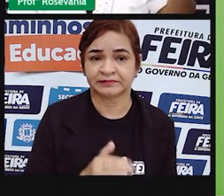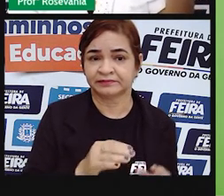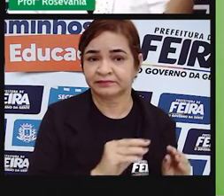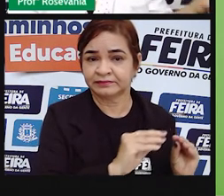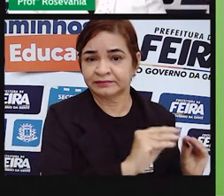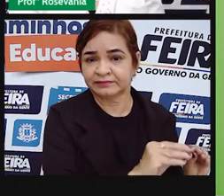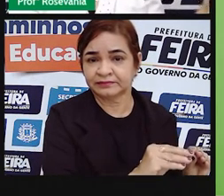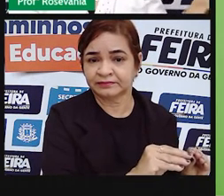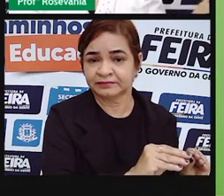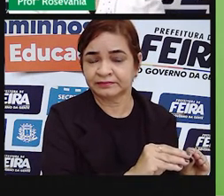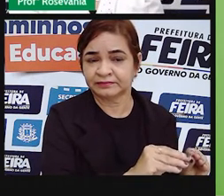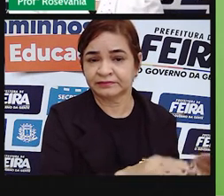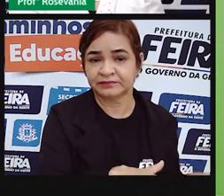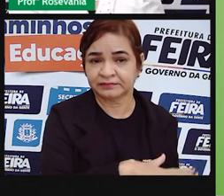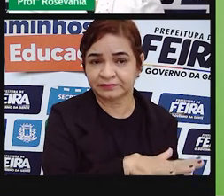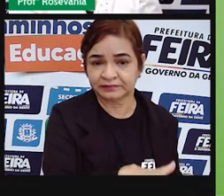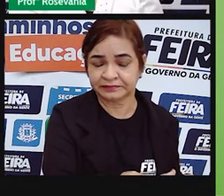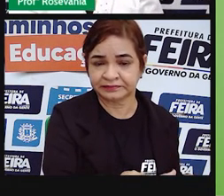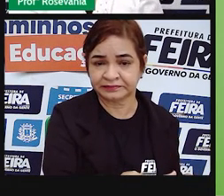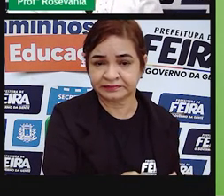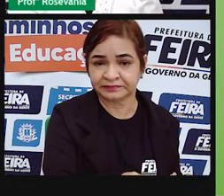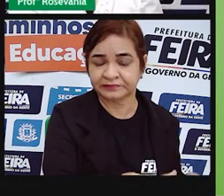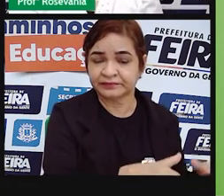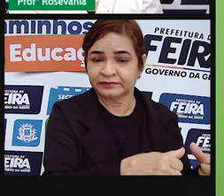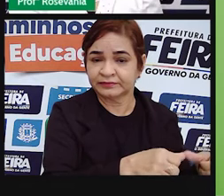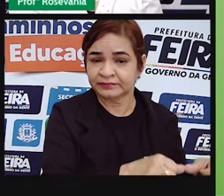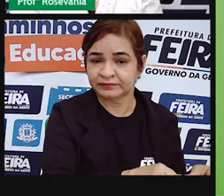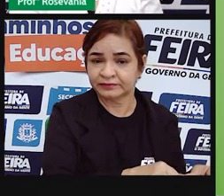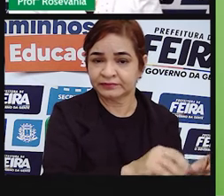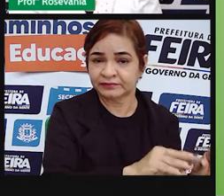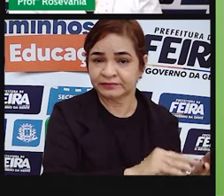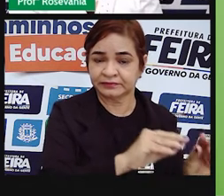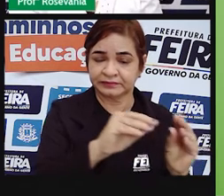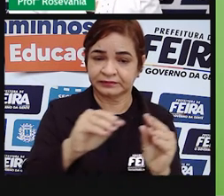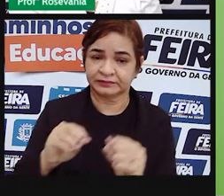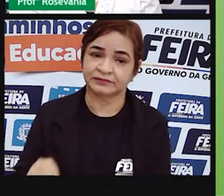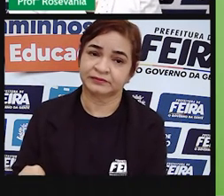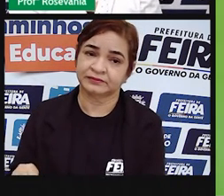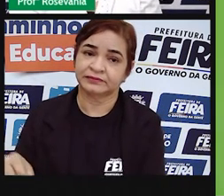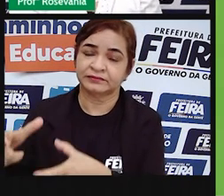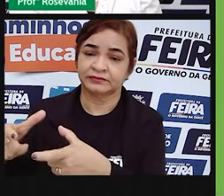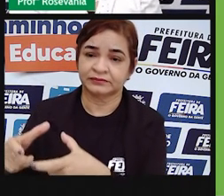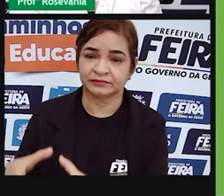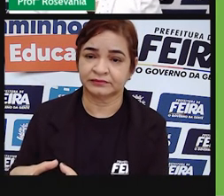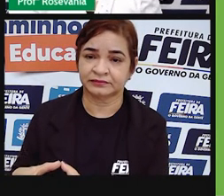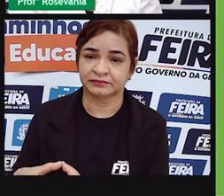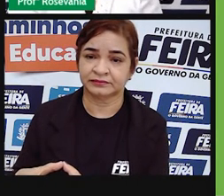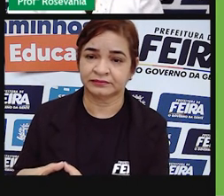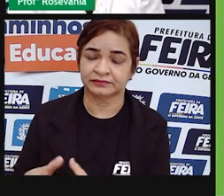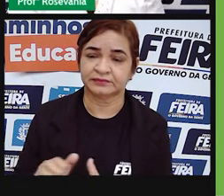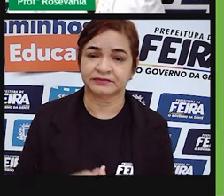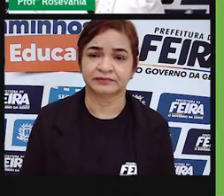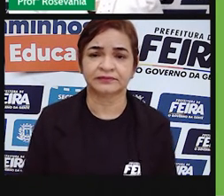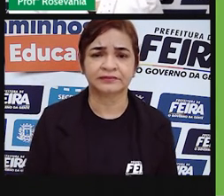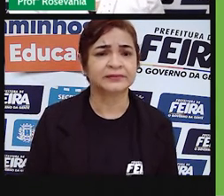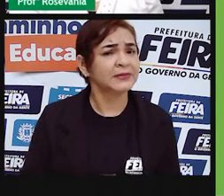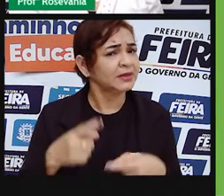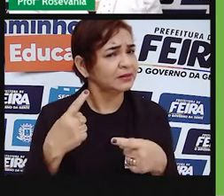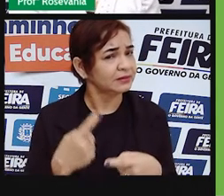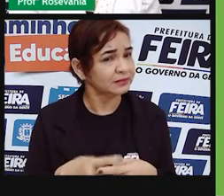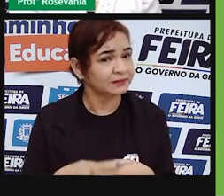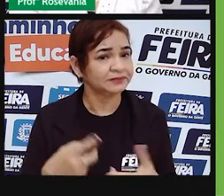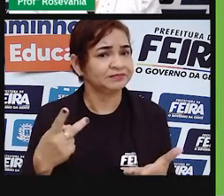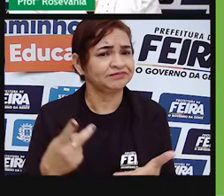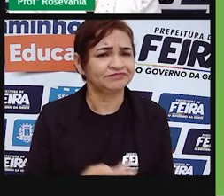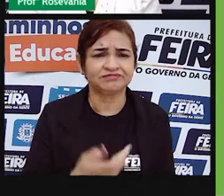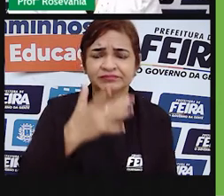no espaço, eu tenho que sair do local onde estou para chegar a um outro local. Facinho assim. E por que será, né, que